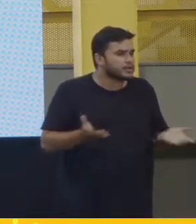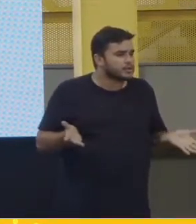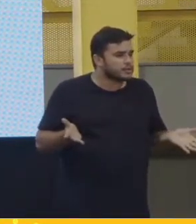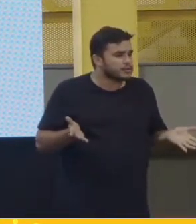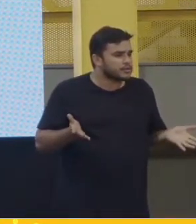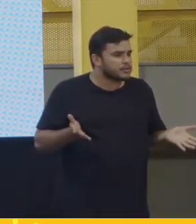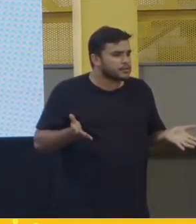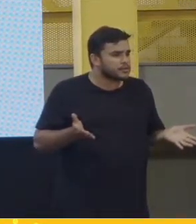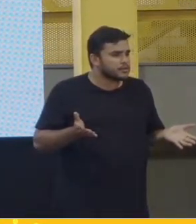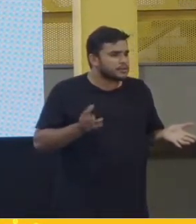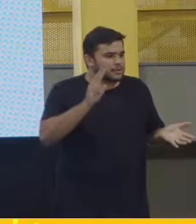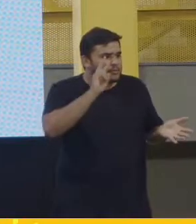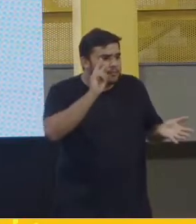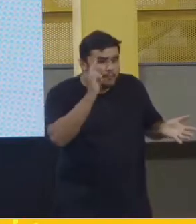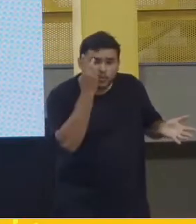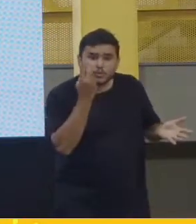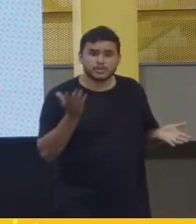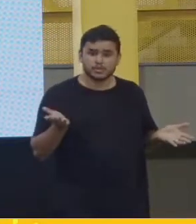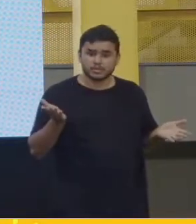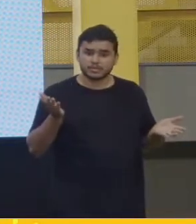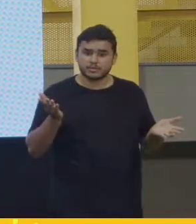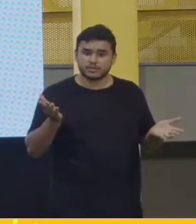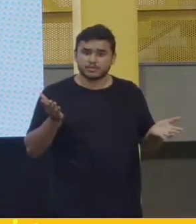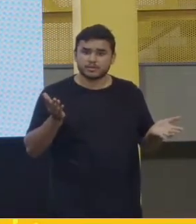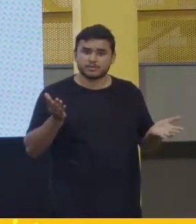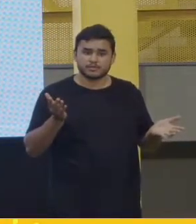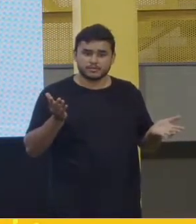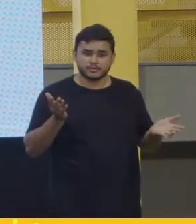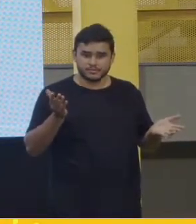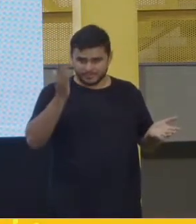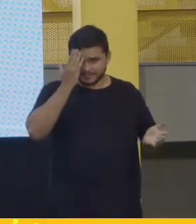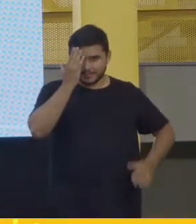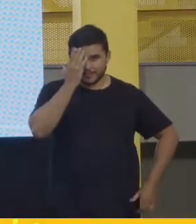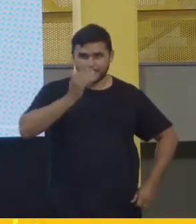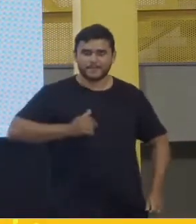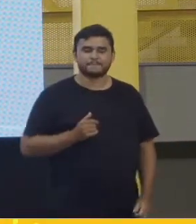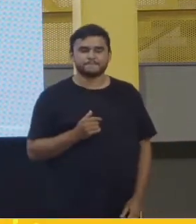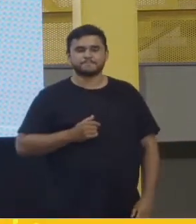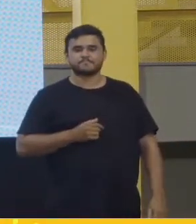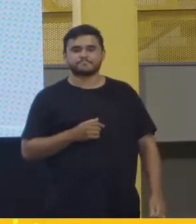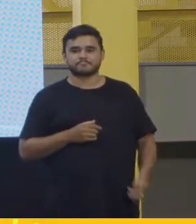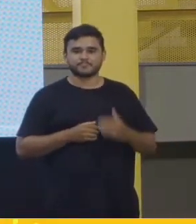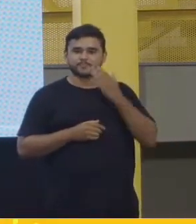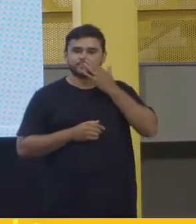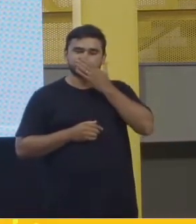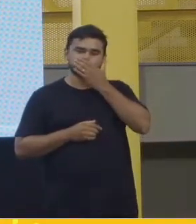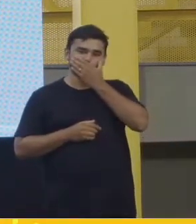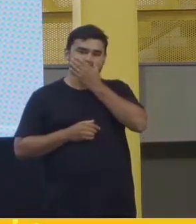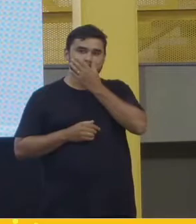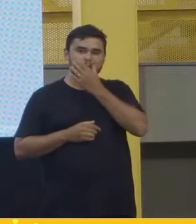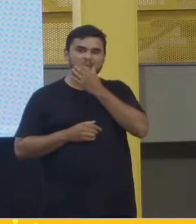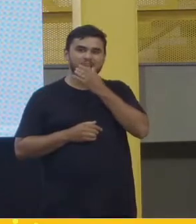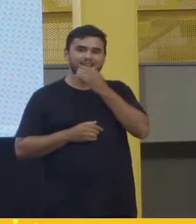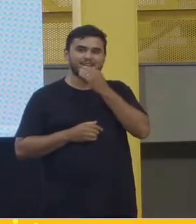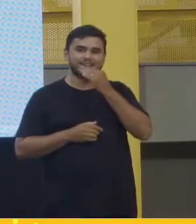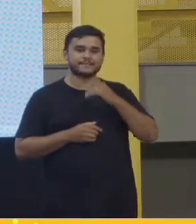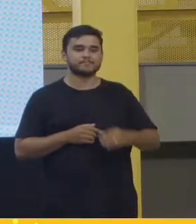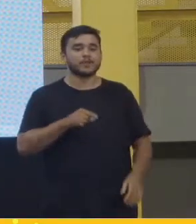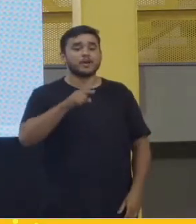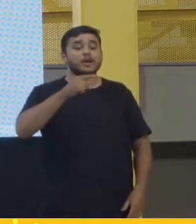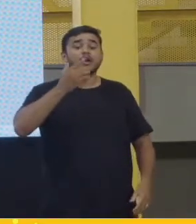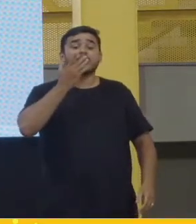A cor da nuvem é branca ou é cinza? Olha, depende da região da nuvem que você está